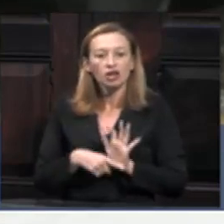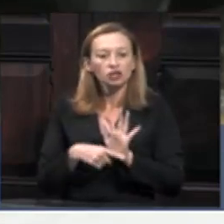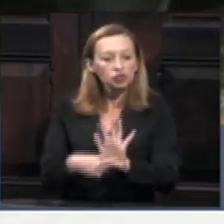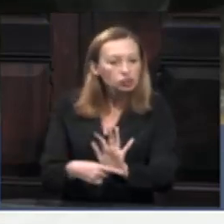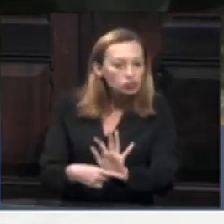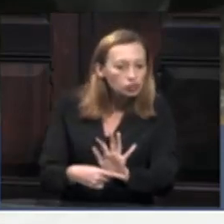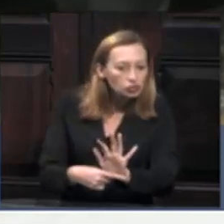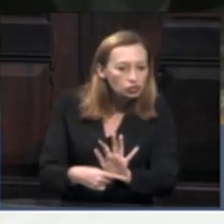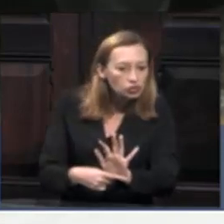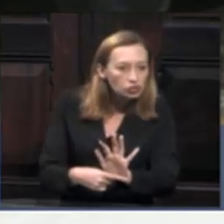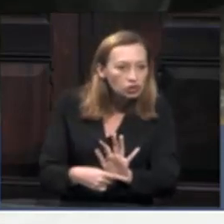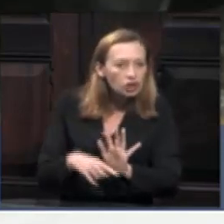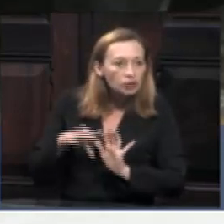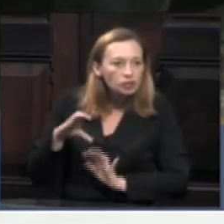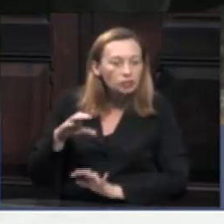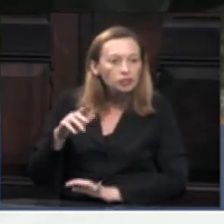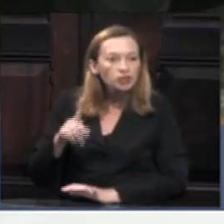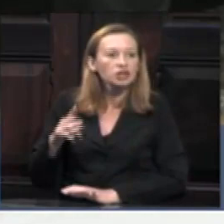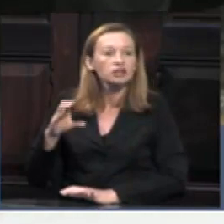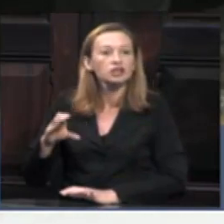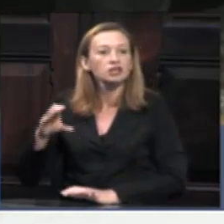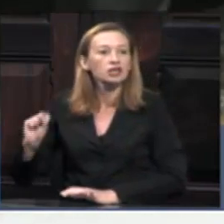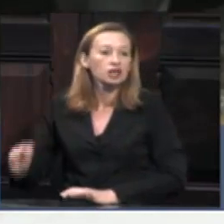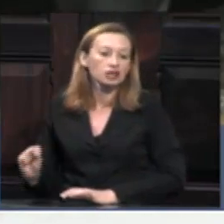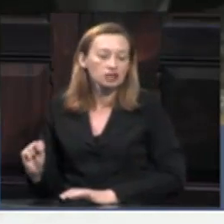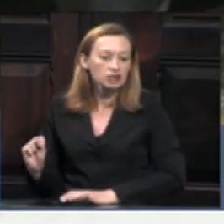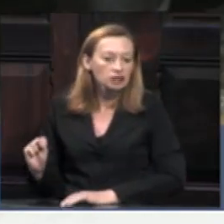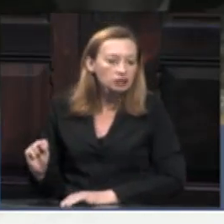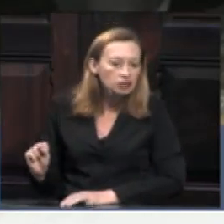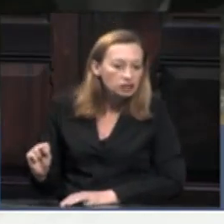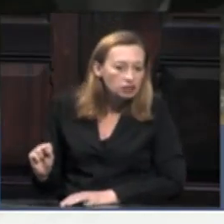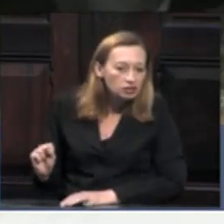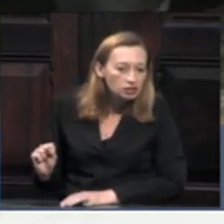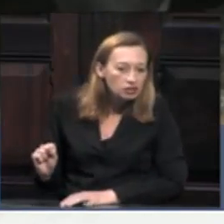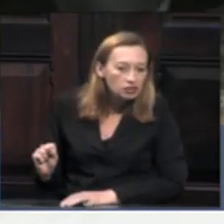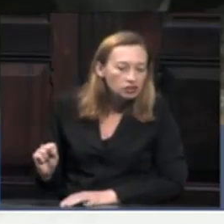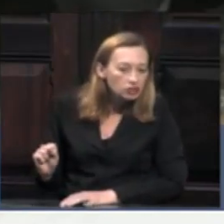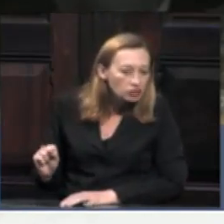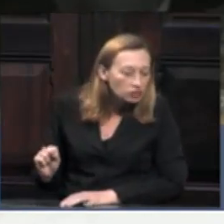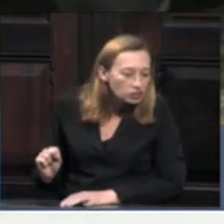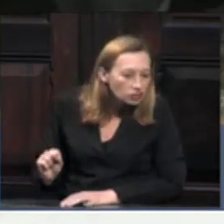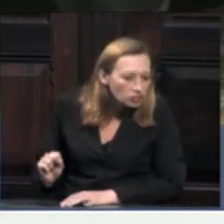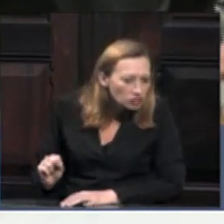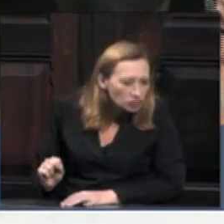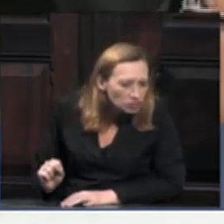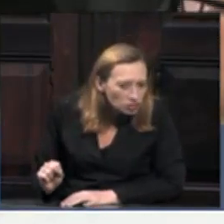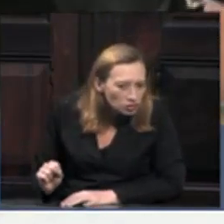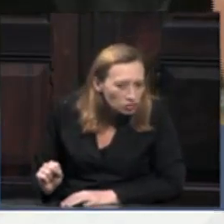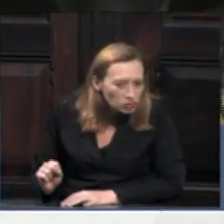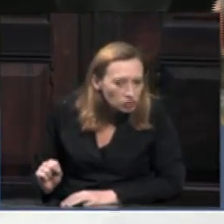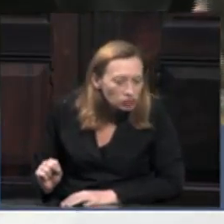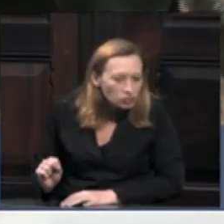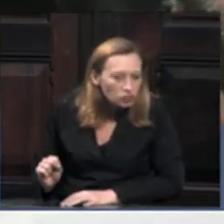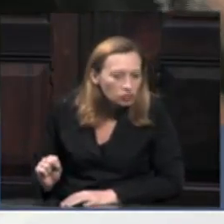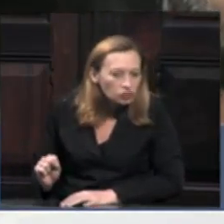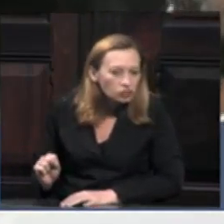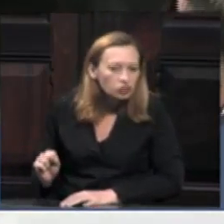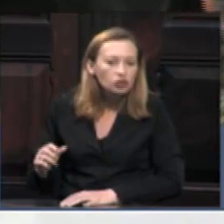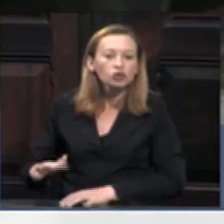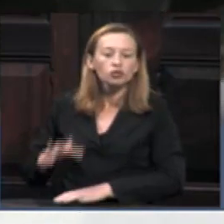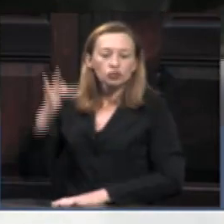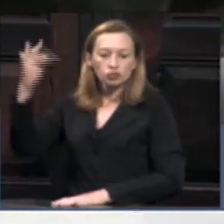integral do PCCS aprovado. Dito isso, como não houve acordo com o